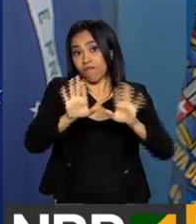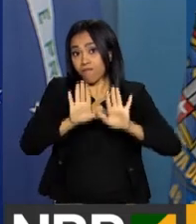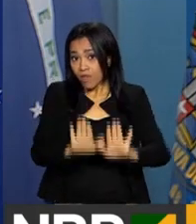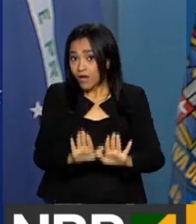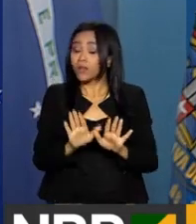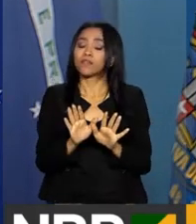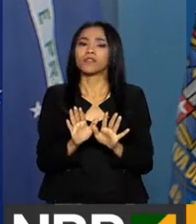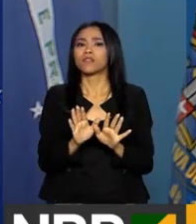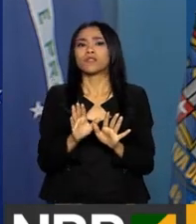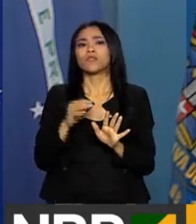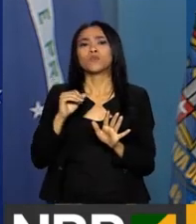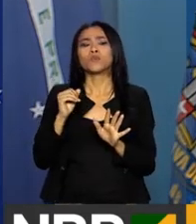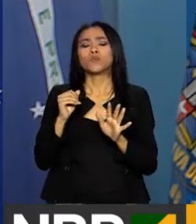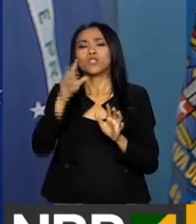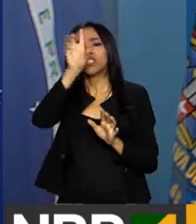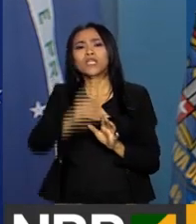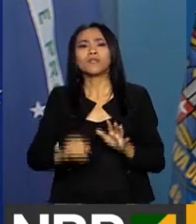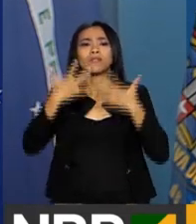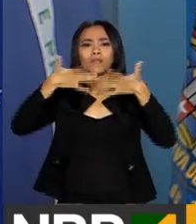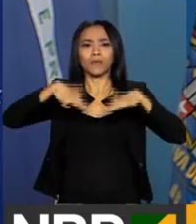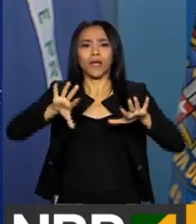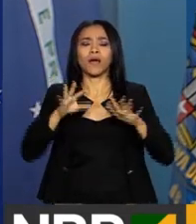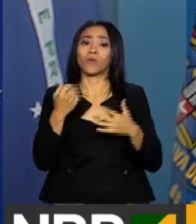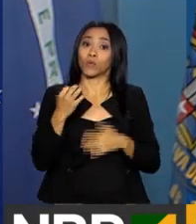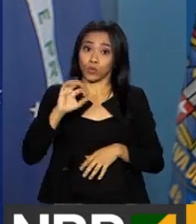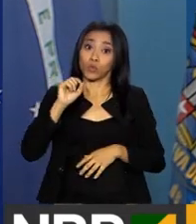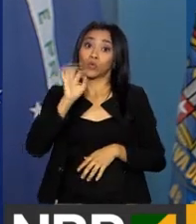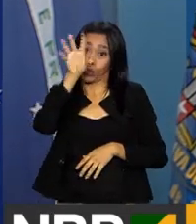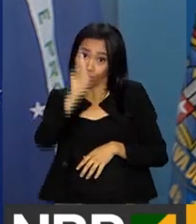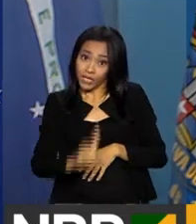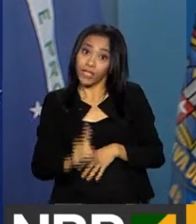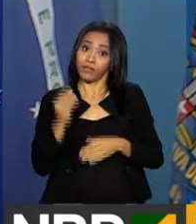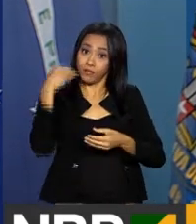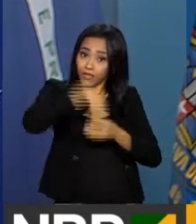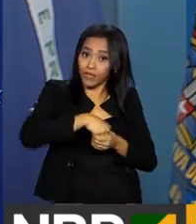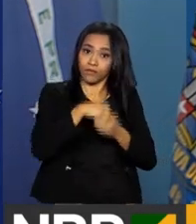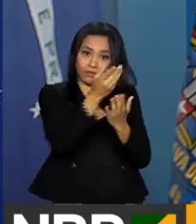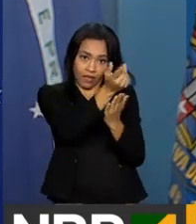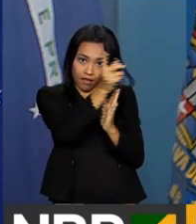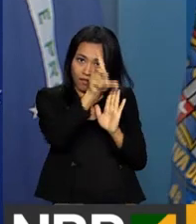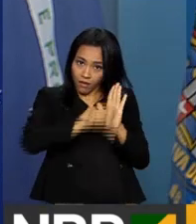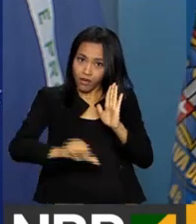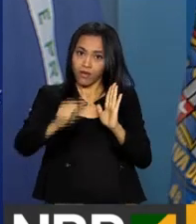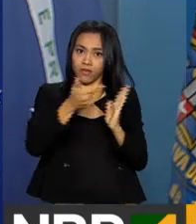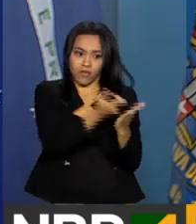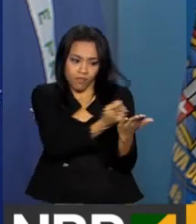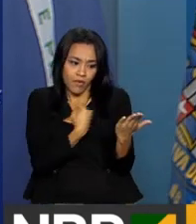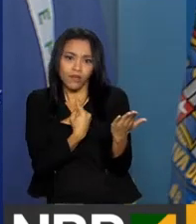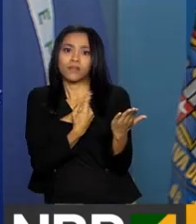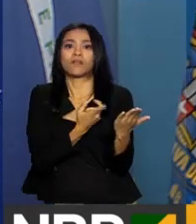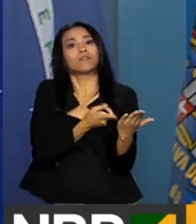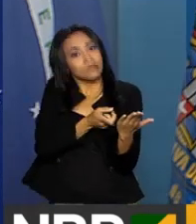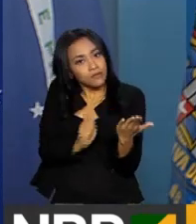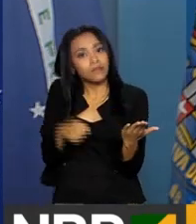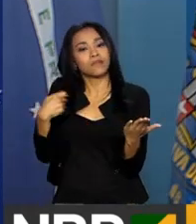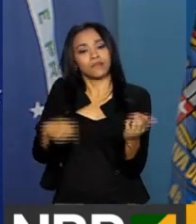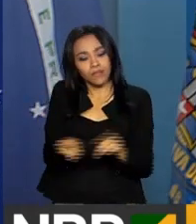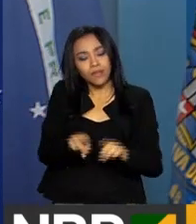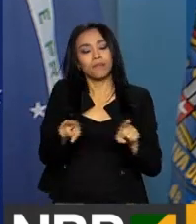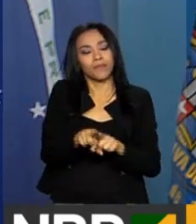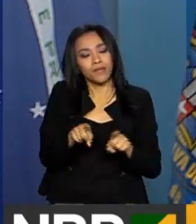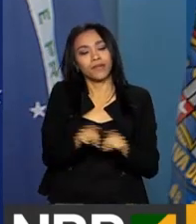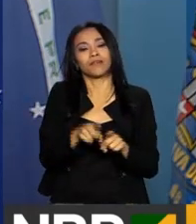mais do que o direito natural o direito positivo e os passos do direito posto também determina que assim seja